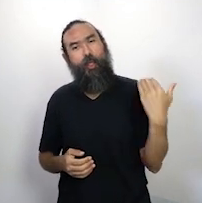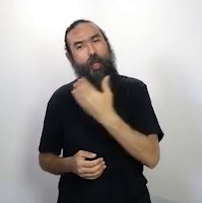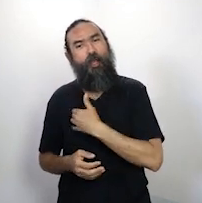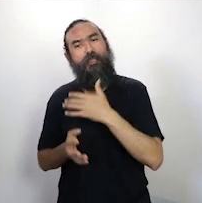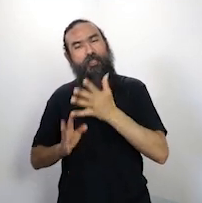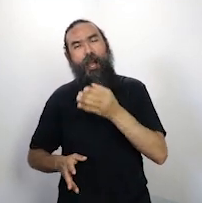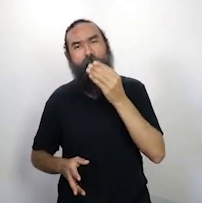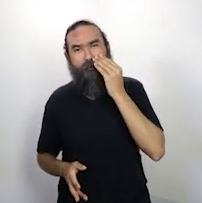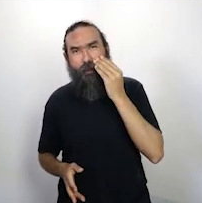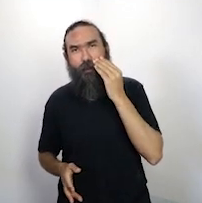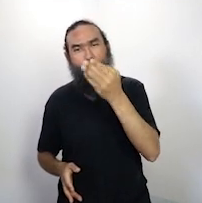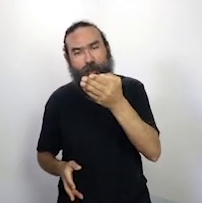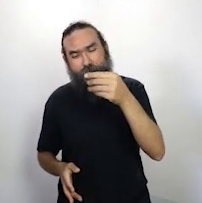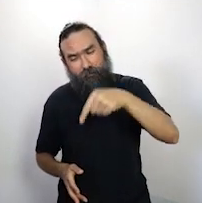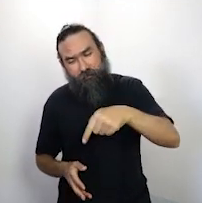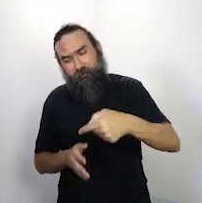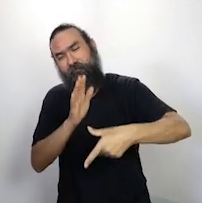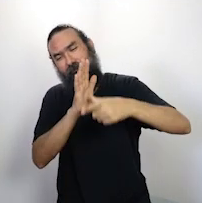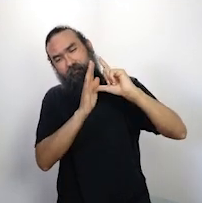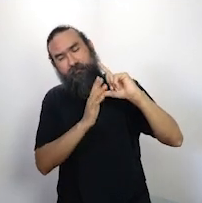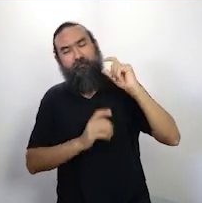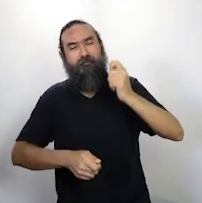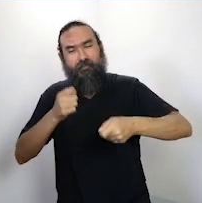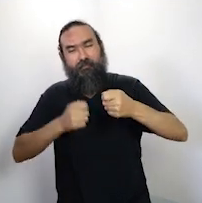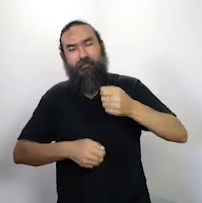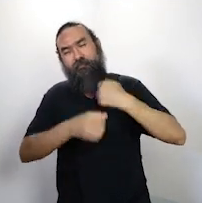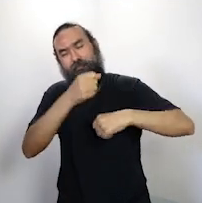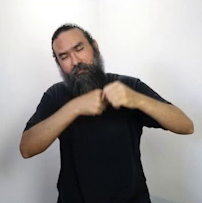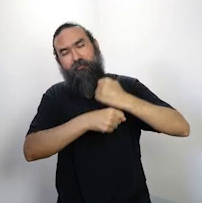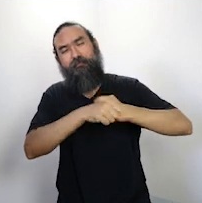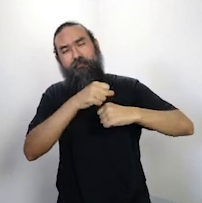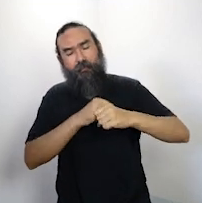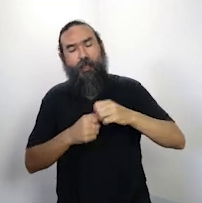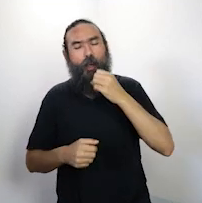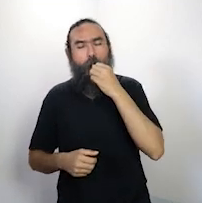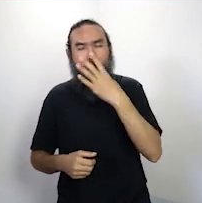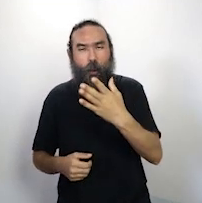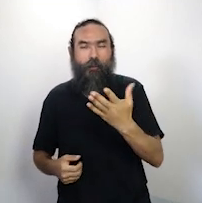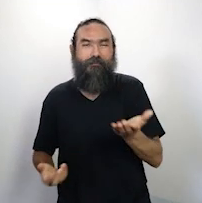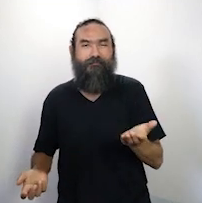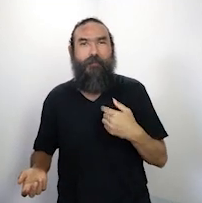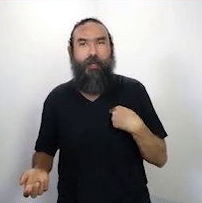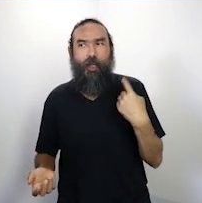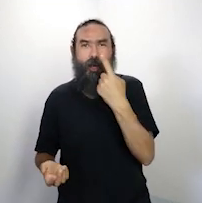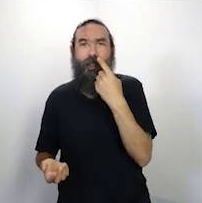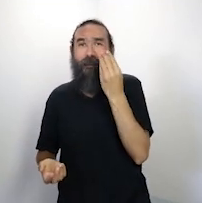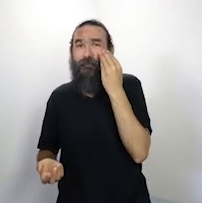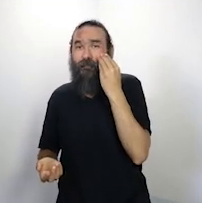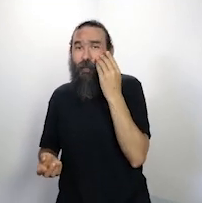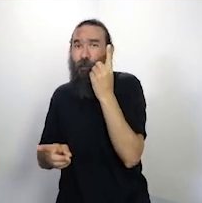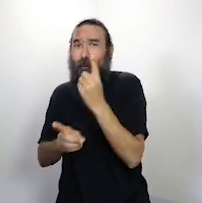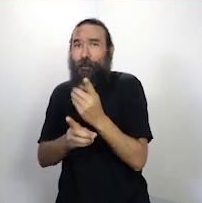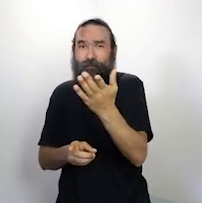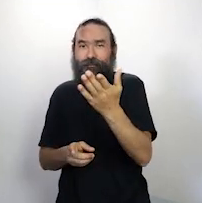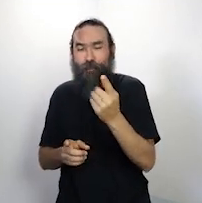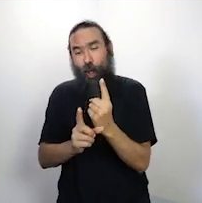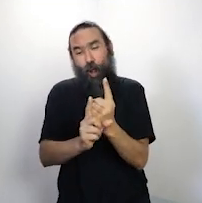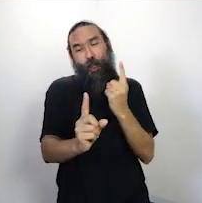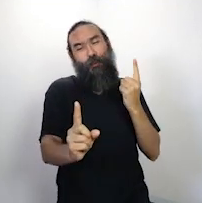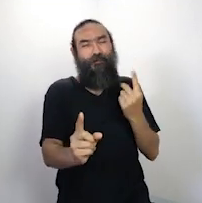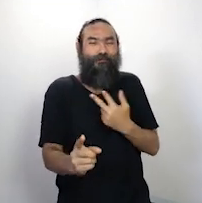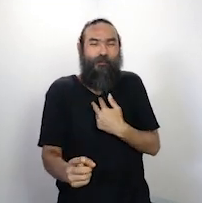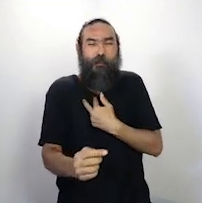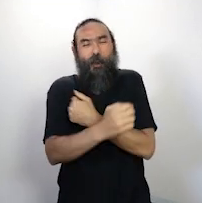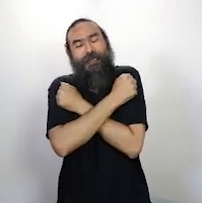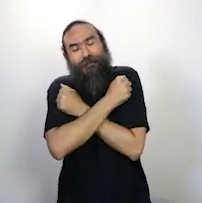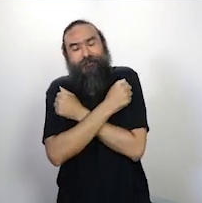vezes vocês aqui na Casa de Cultura. É muito bom a gente se ver mesmo que de longe, sem poder abraçar, trazendo o Baque Mulher. Me conta